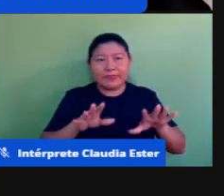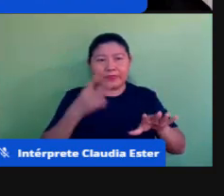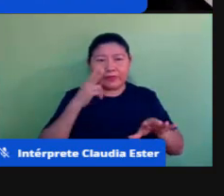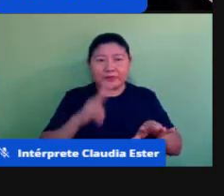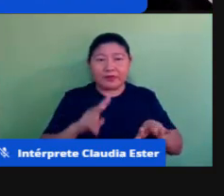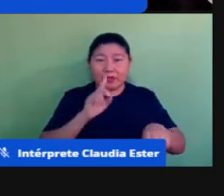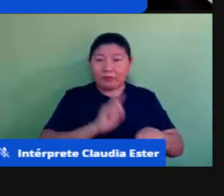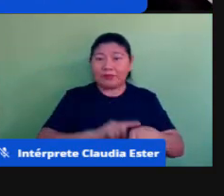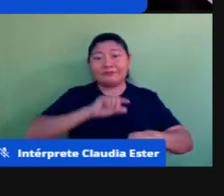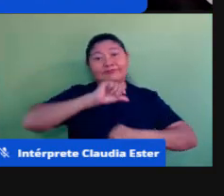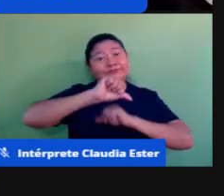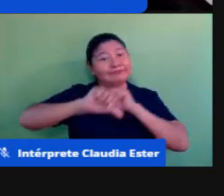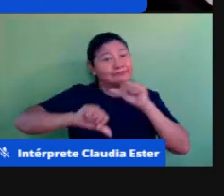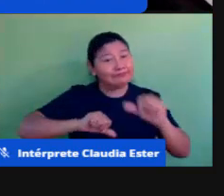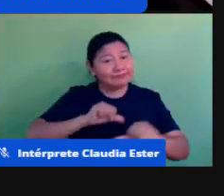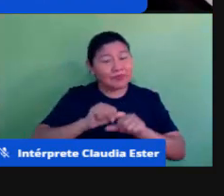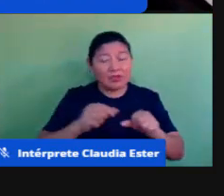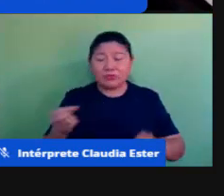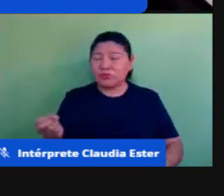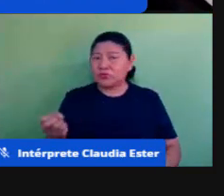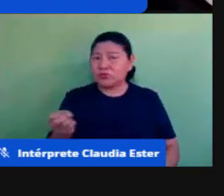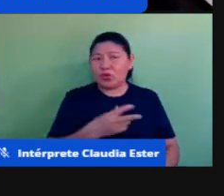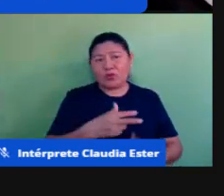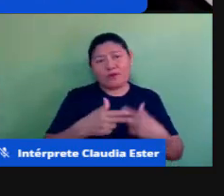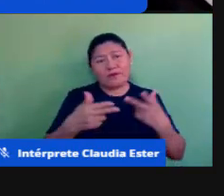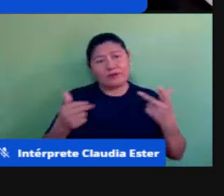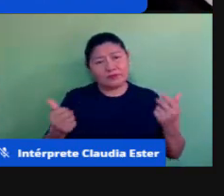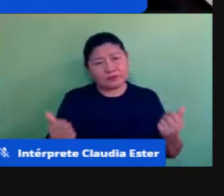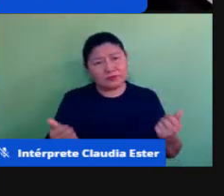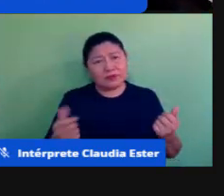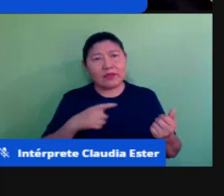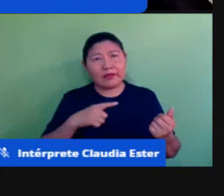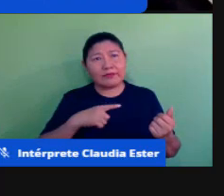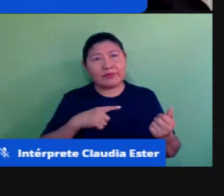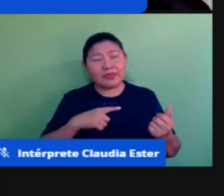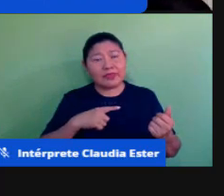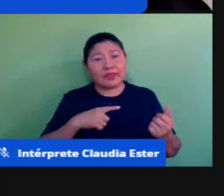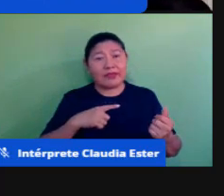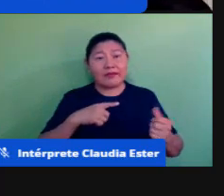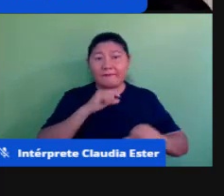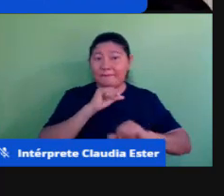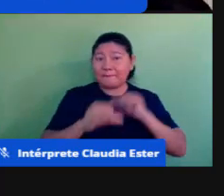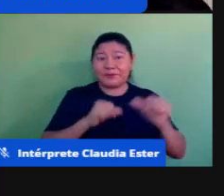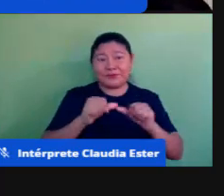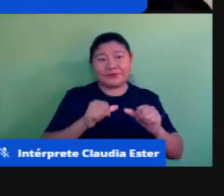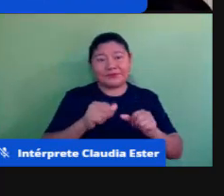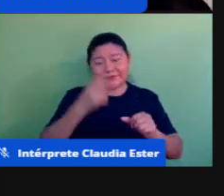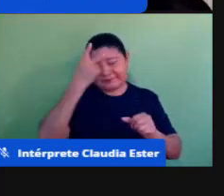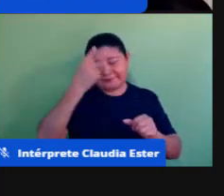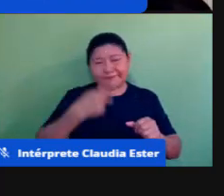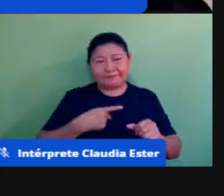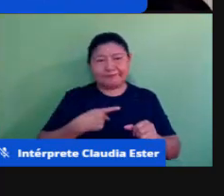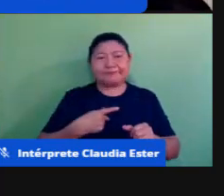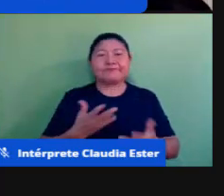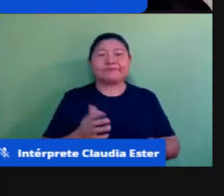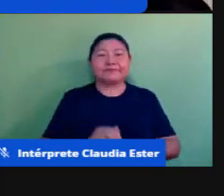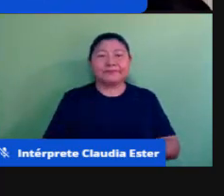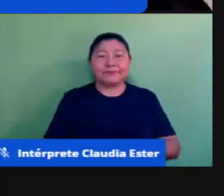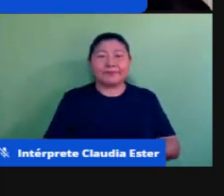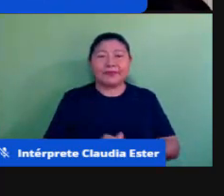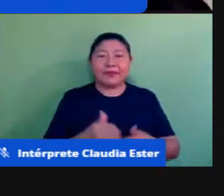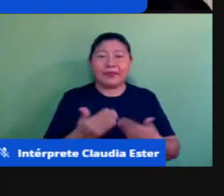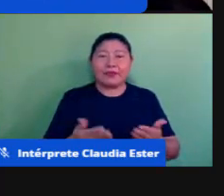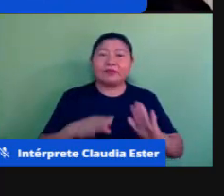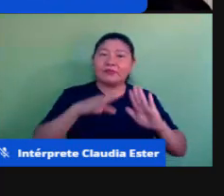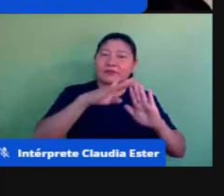é um momento de renovo, é um momento de descobertas. Muito bem, então conforme a